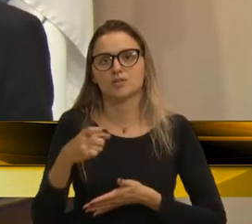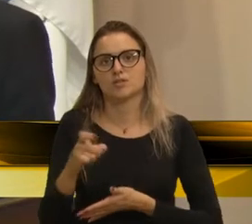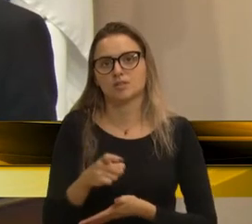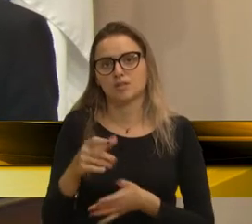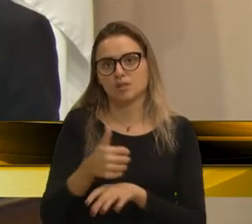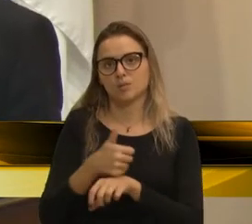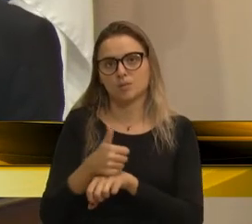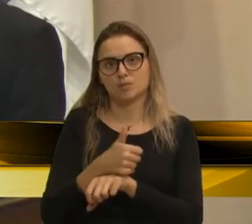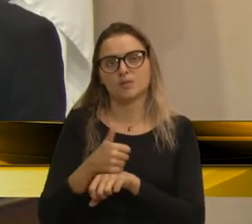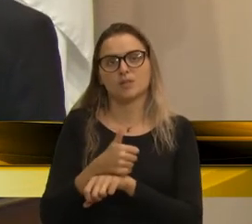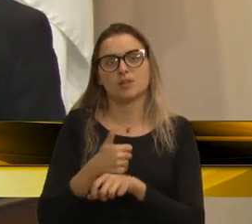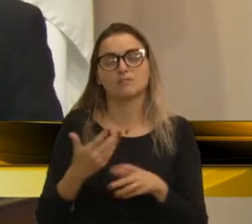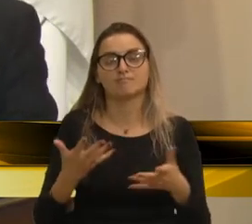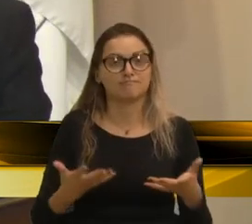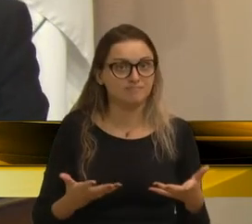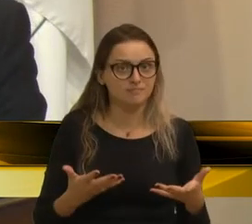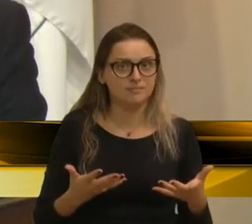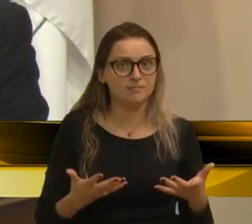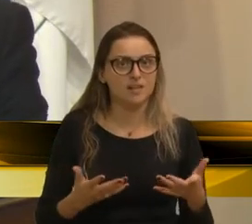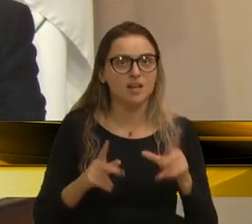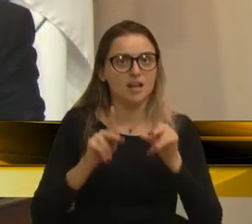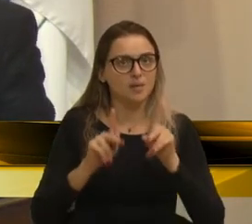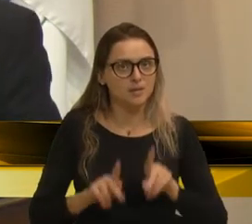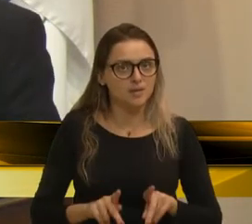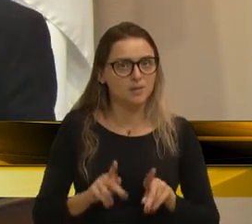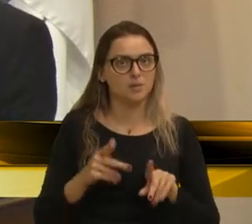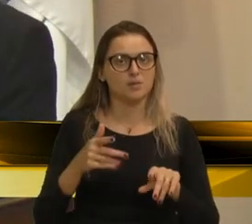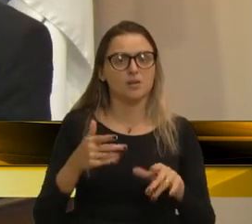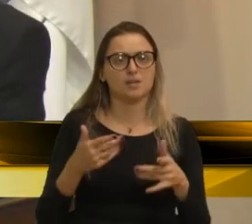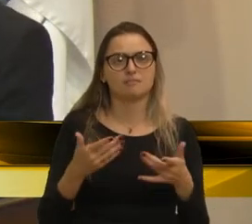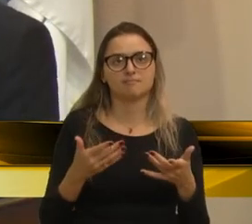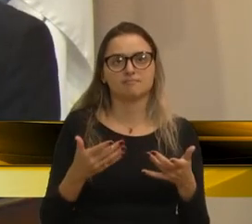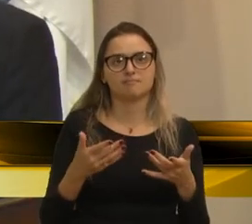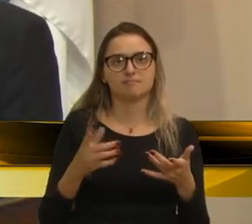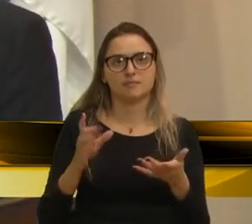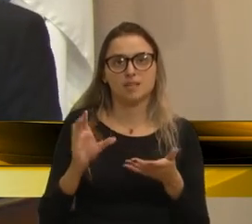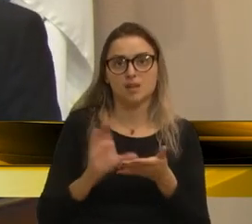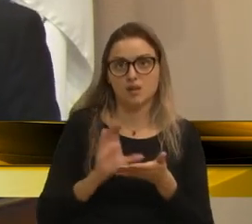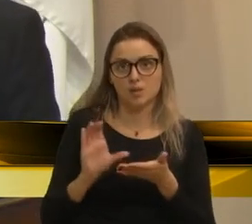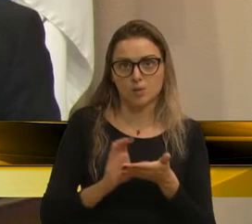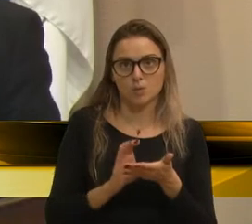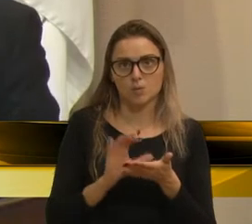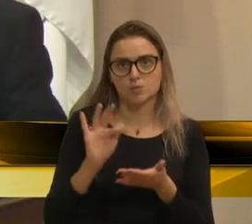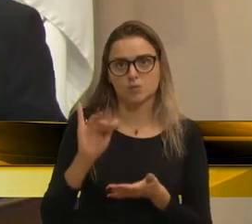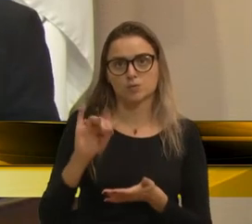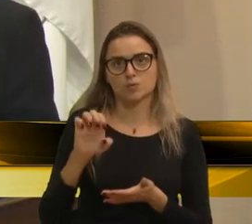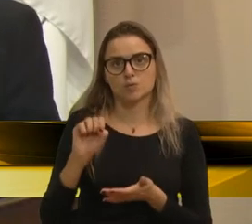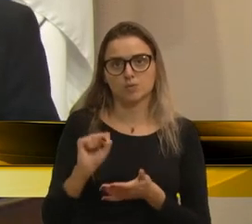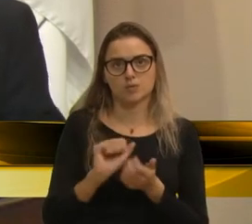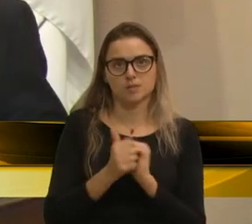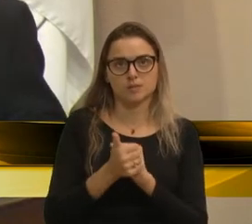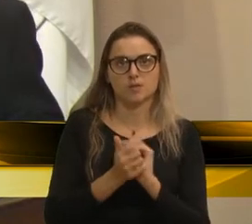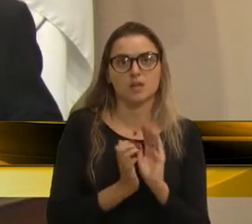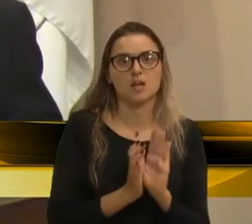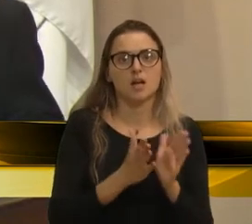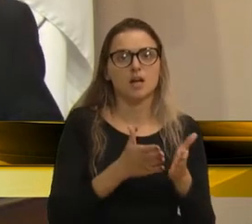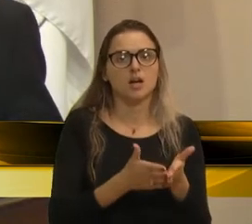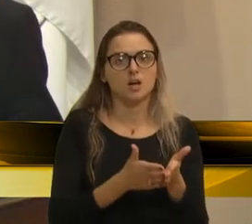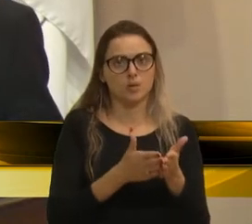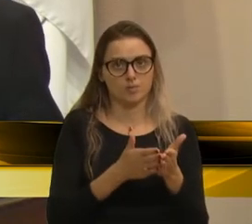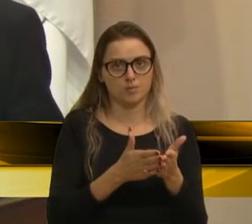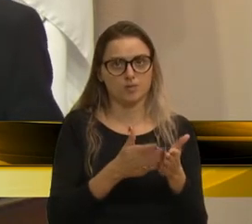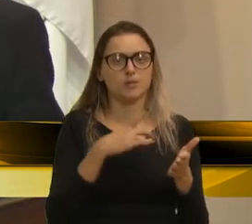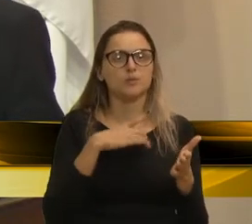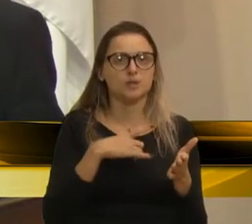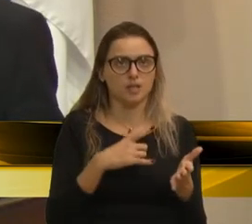área. Alguém que se candidata a um recurso do FIESPORT, a comissão de avaliação é formada, inclusive, pela